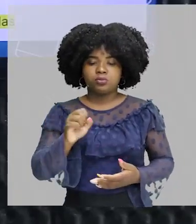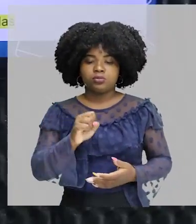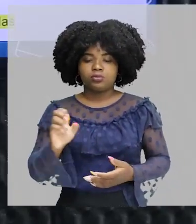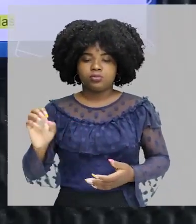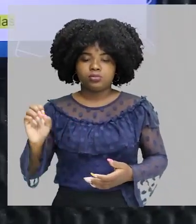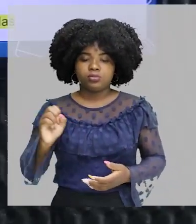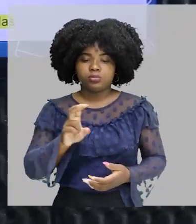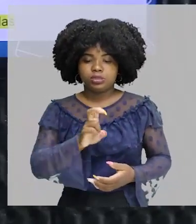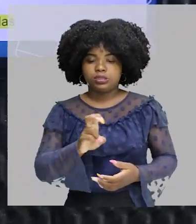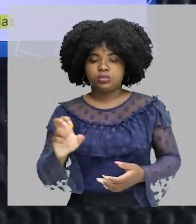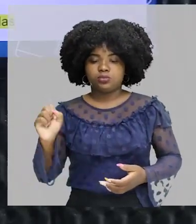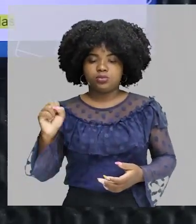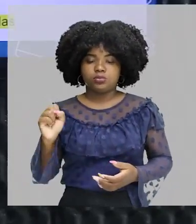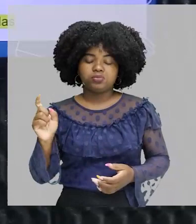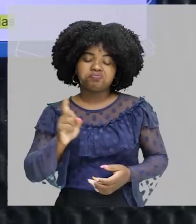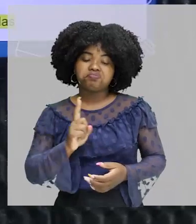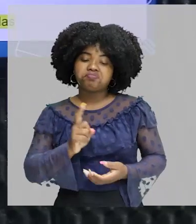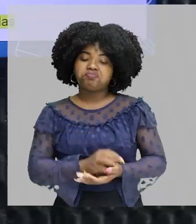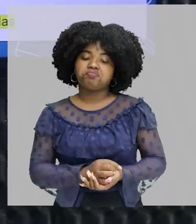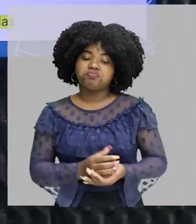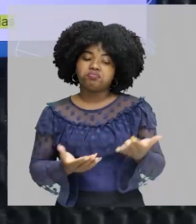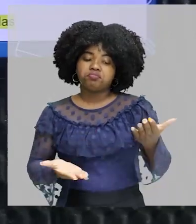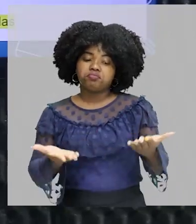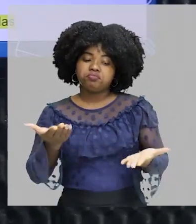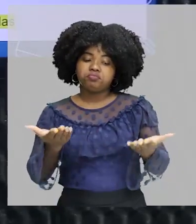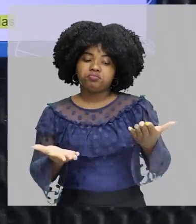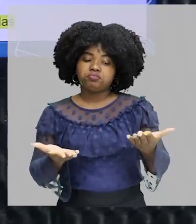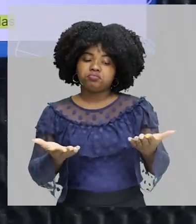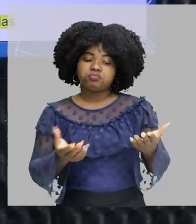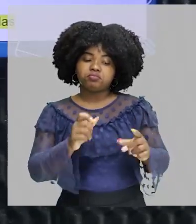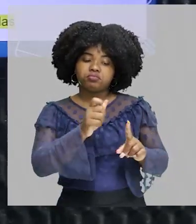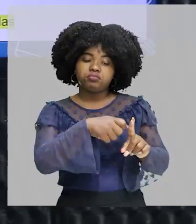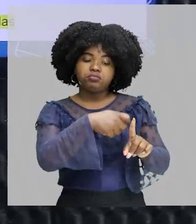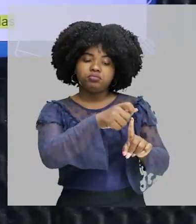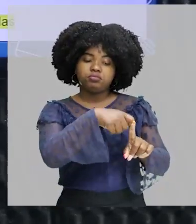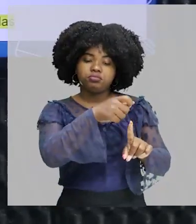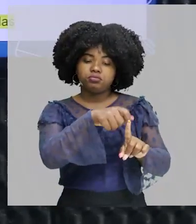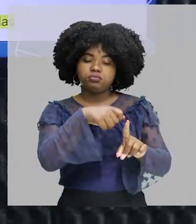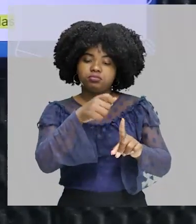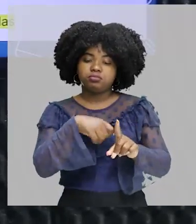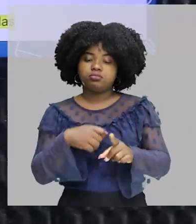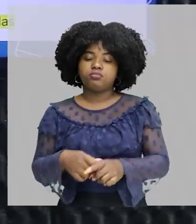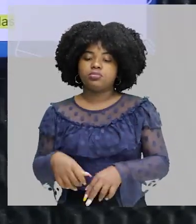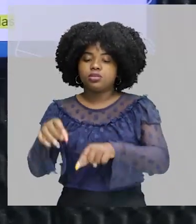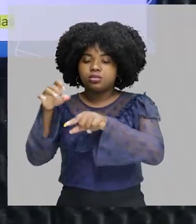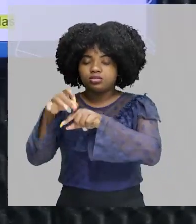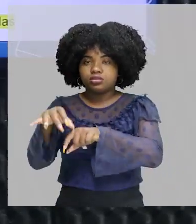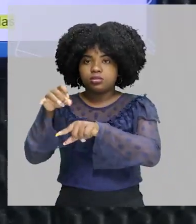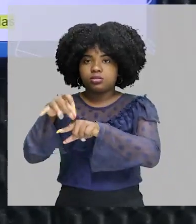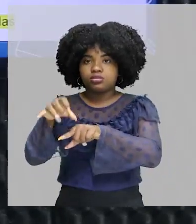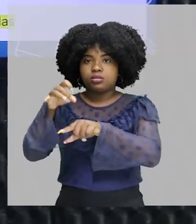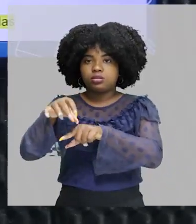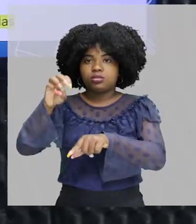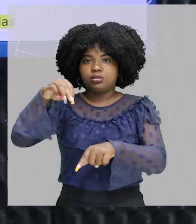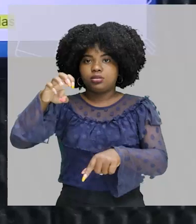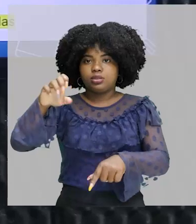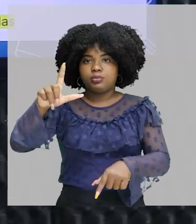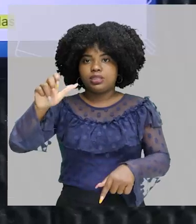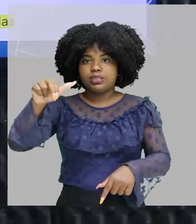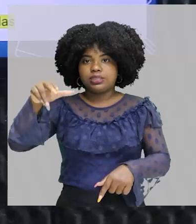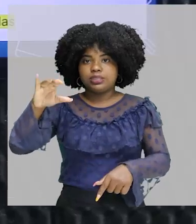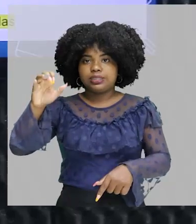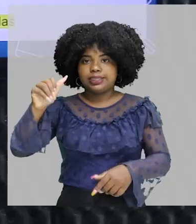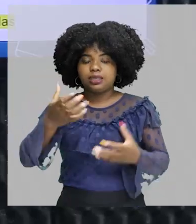58? Não. É só comparar banana com melancia. Uma dúzia de bananas, são 12